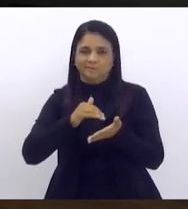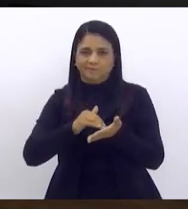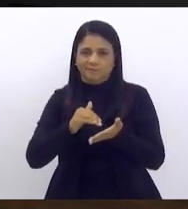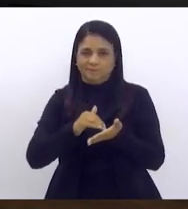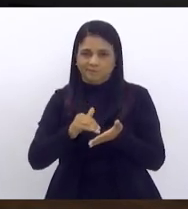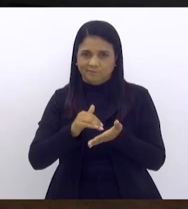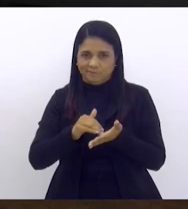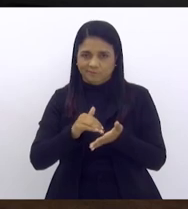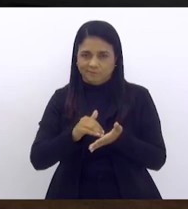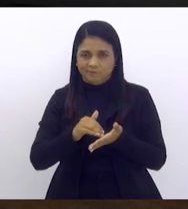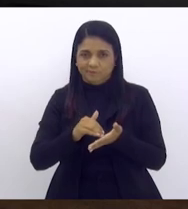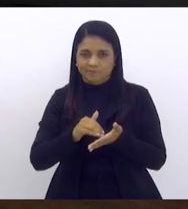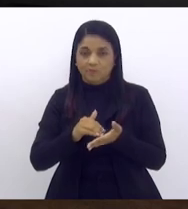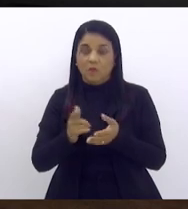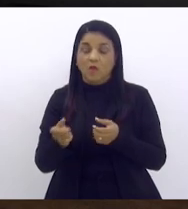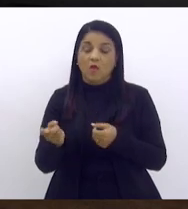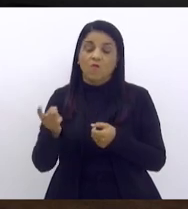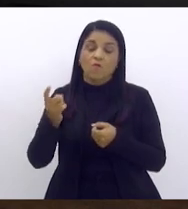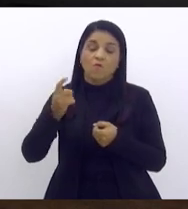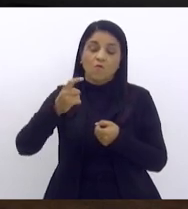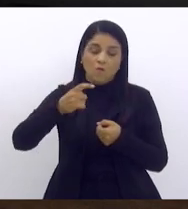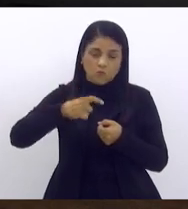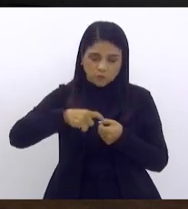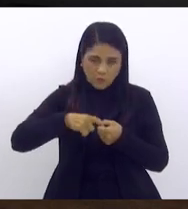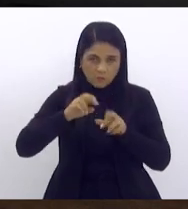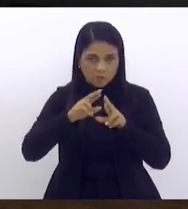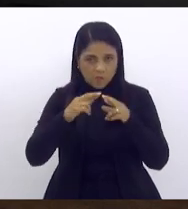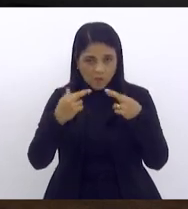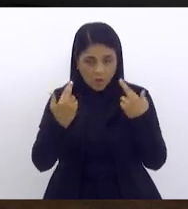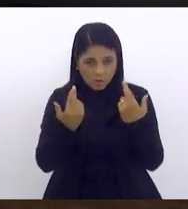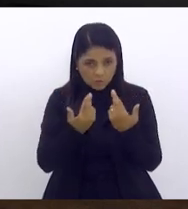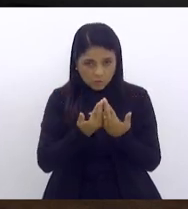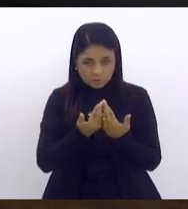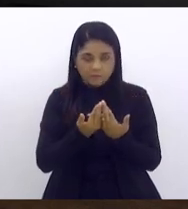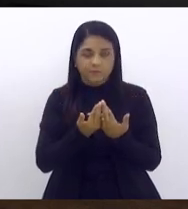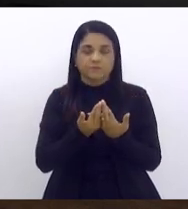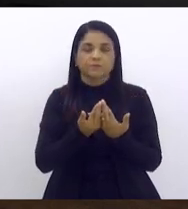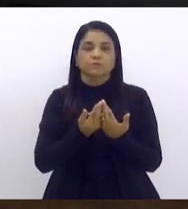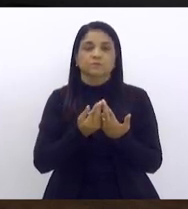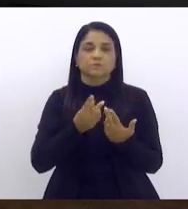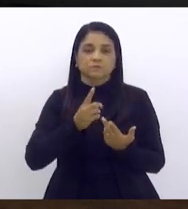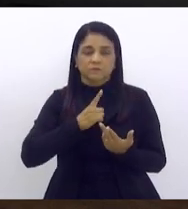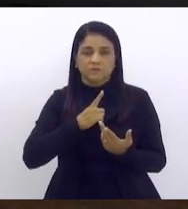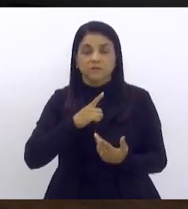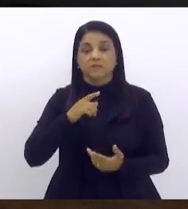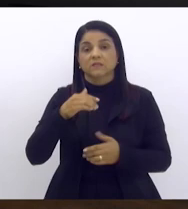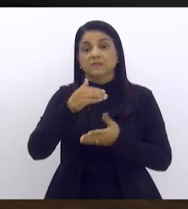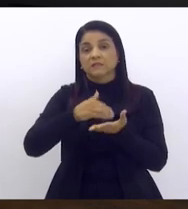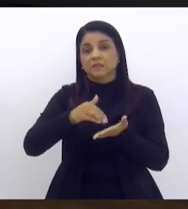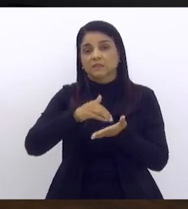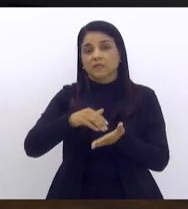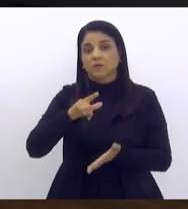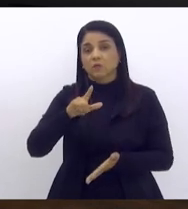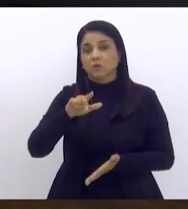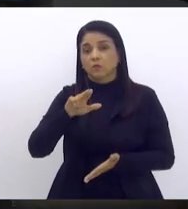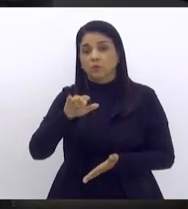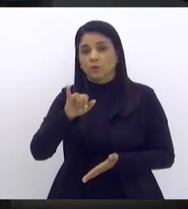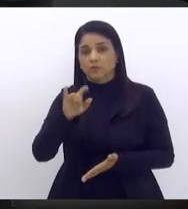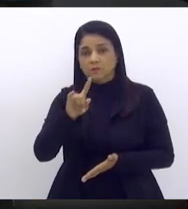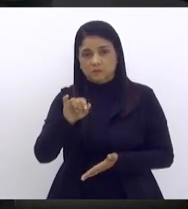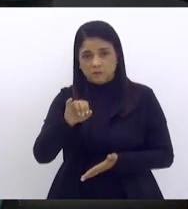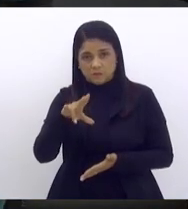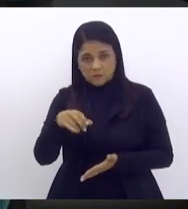secretário, nós voltamos lá, aí já com o secretário Luizinho, e fizemos de